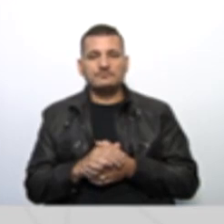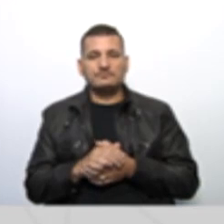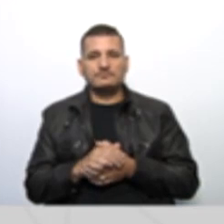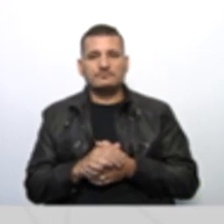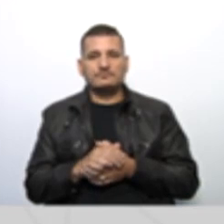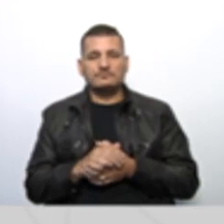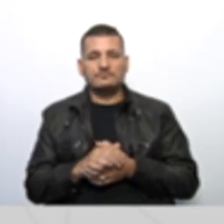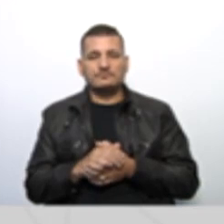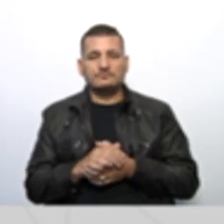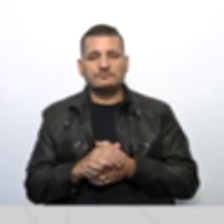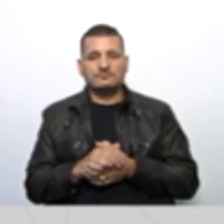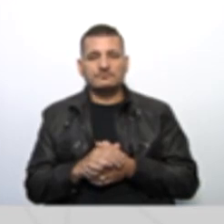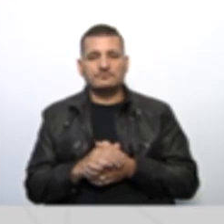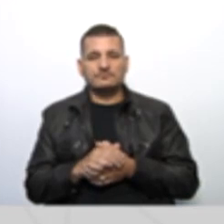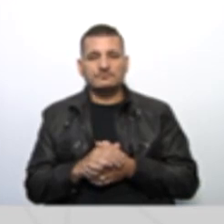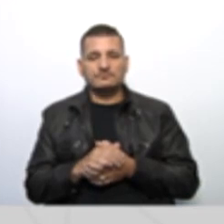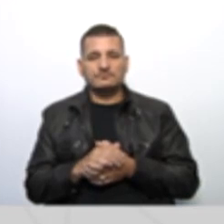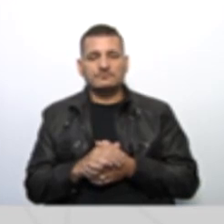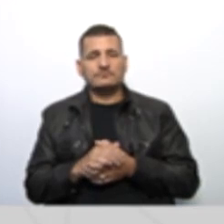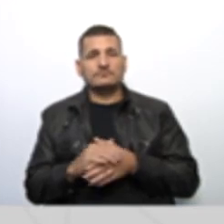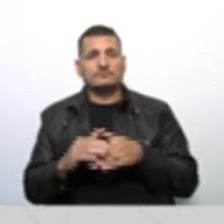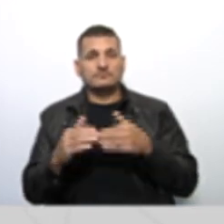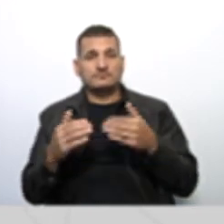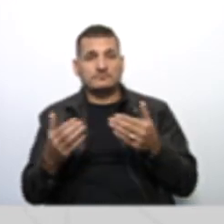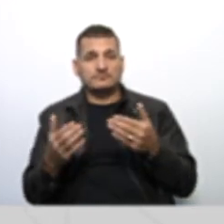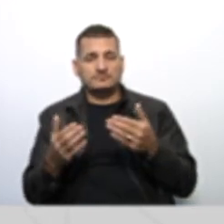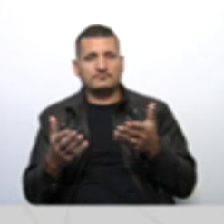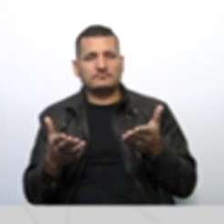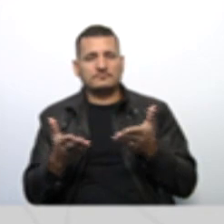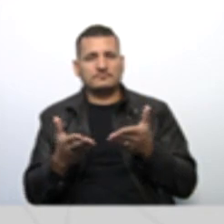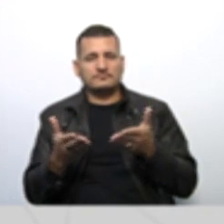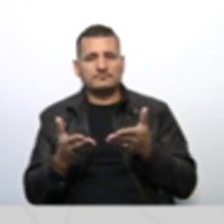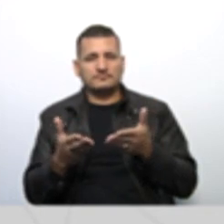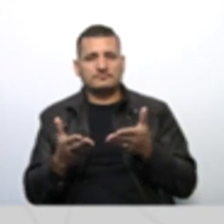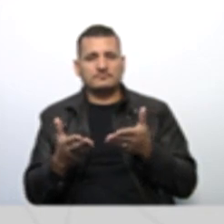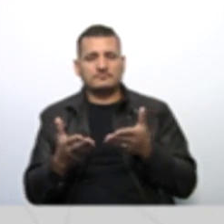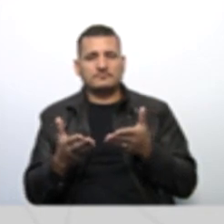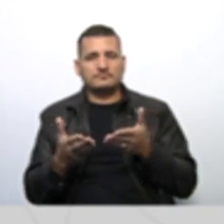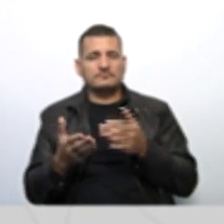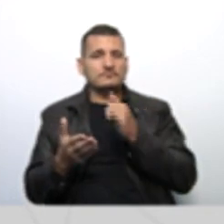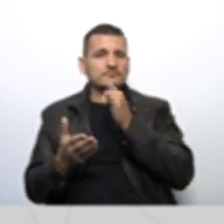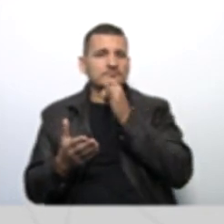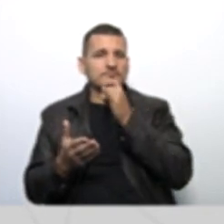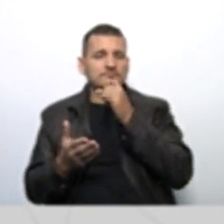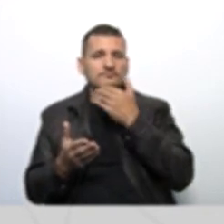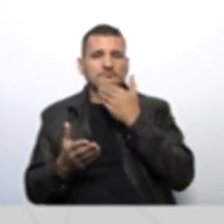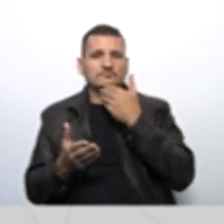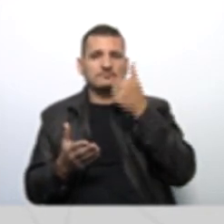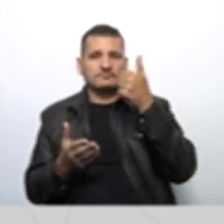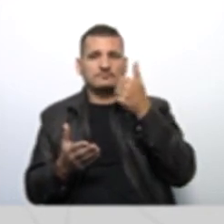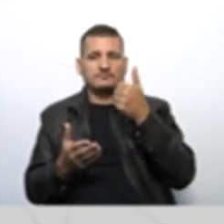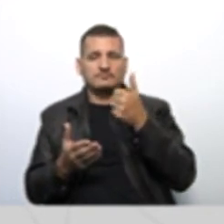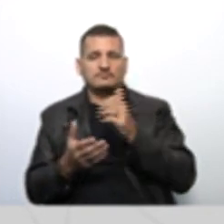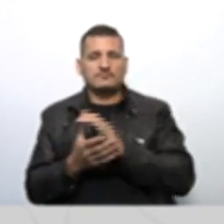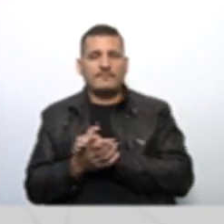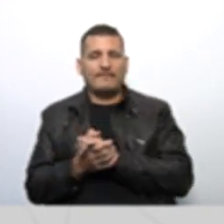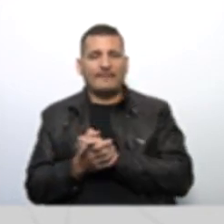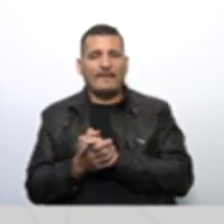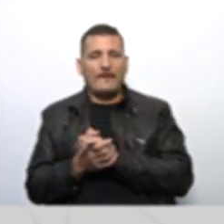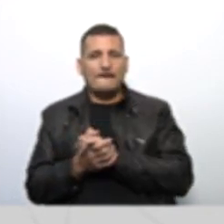E então, professor, né, para nós darmos um exemplo melhor pro